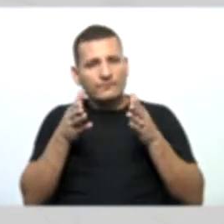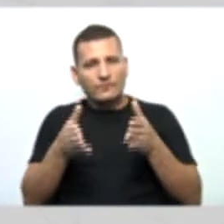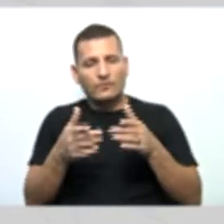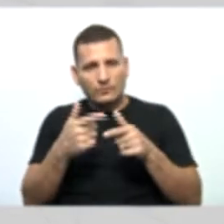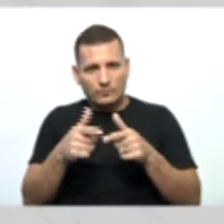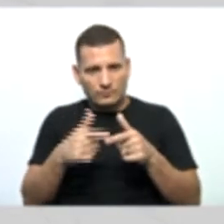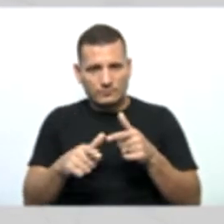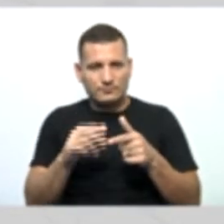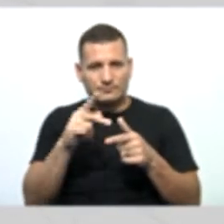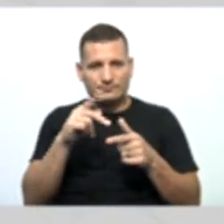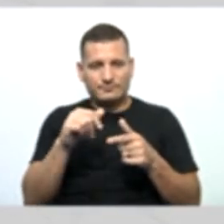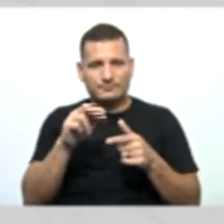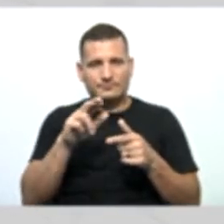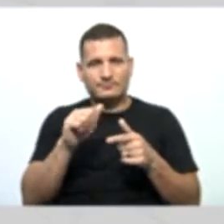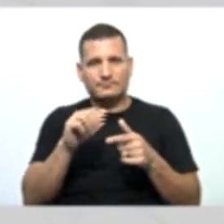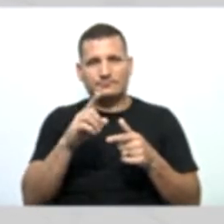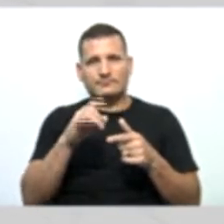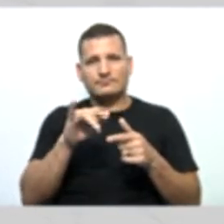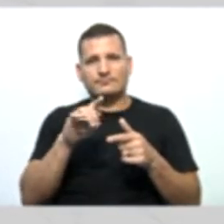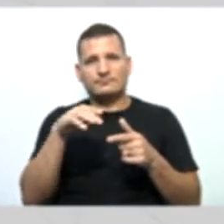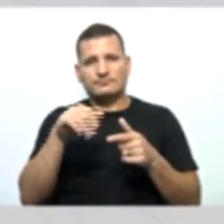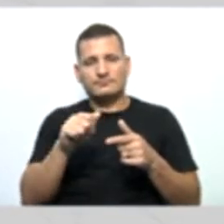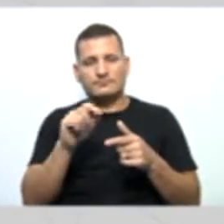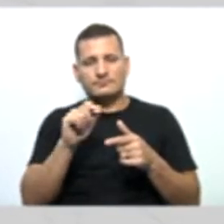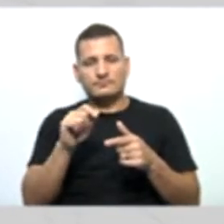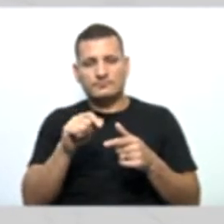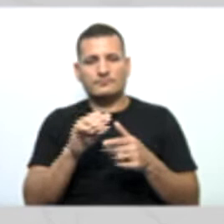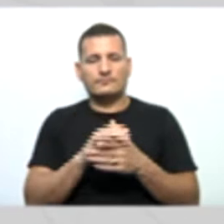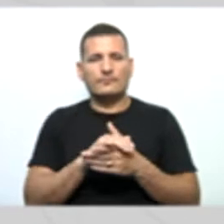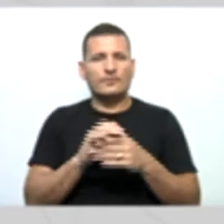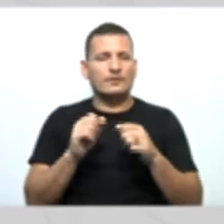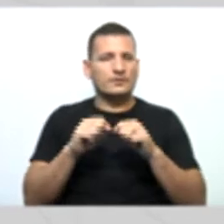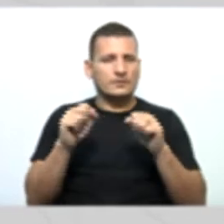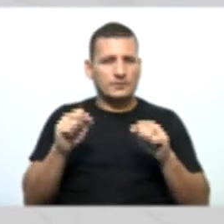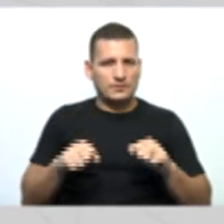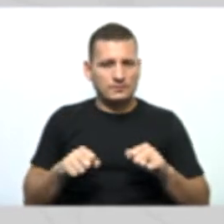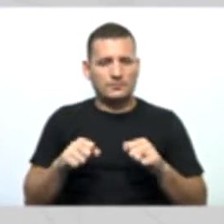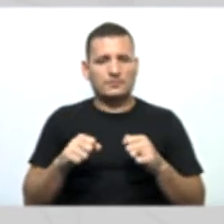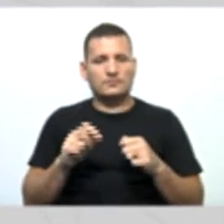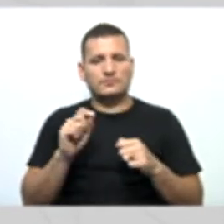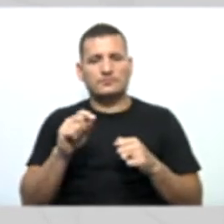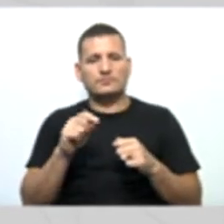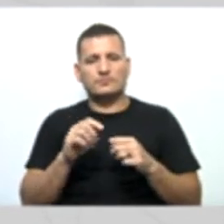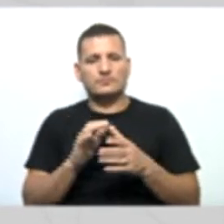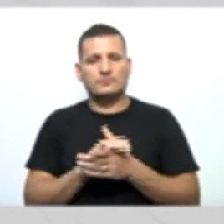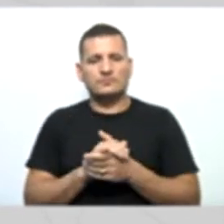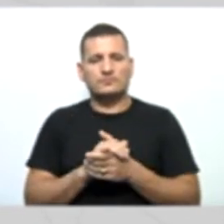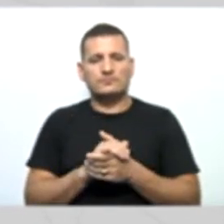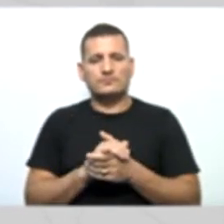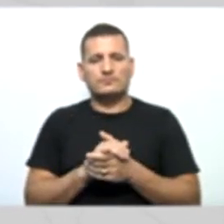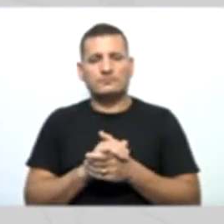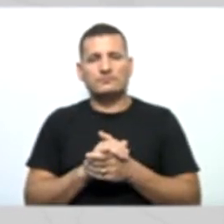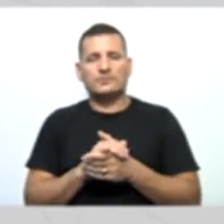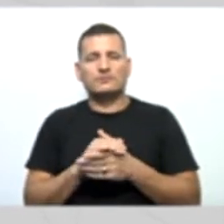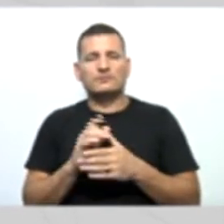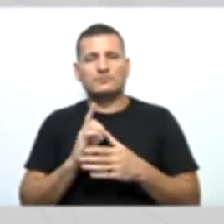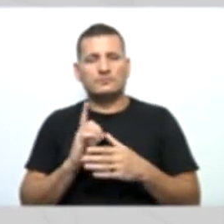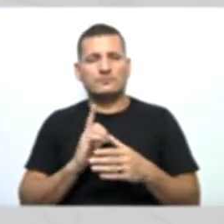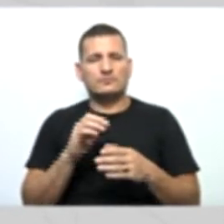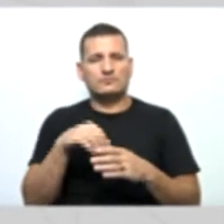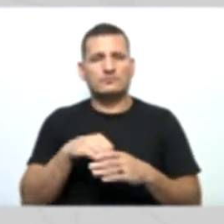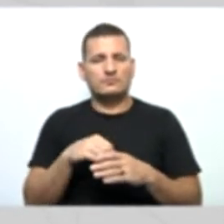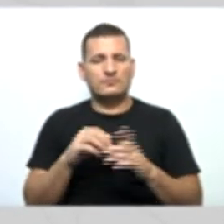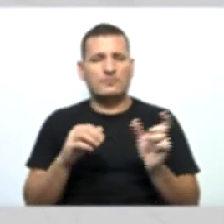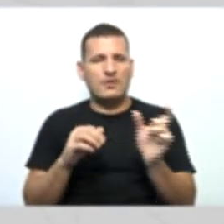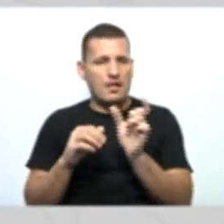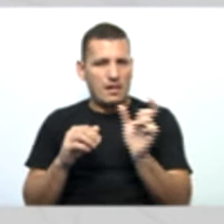objetos, visualizado no sistema de software, como coleção de agentes interconectados,